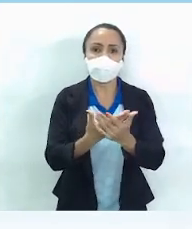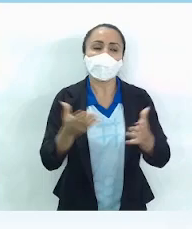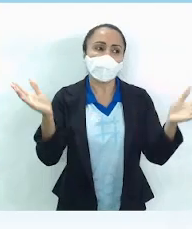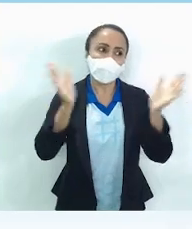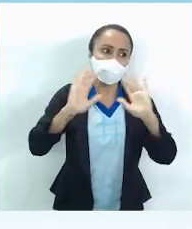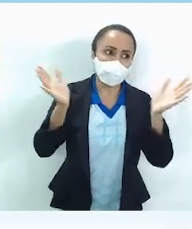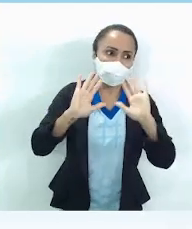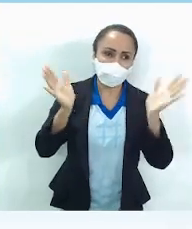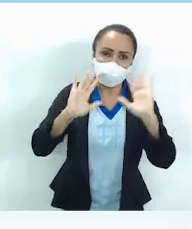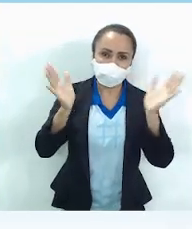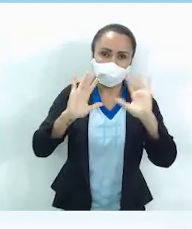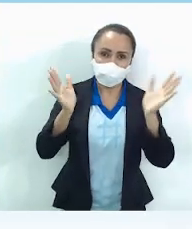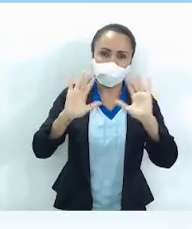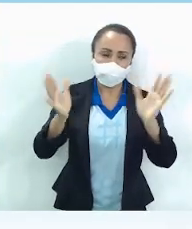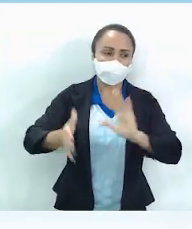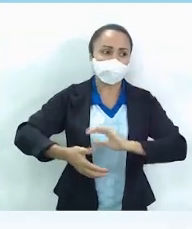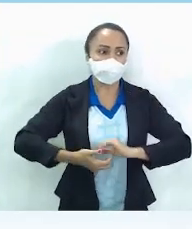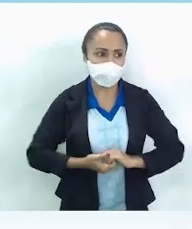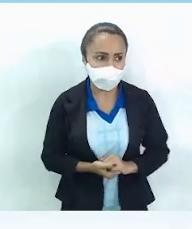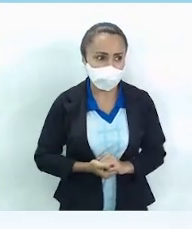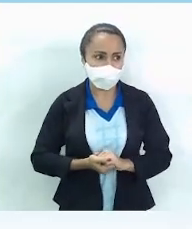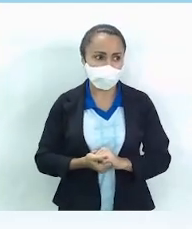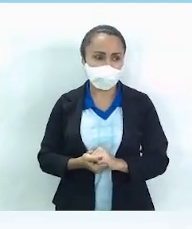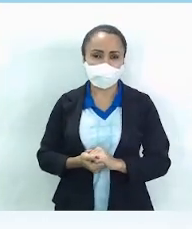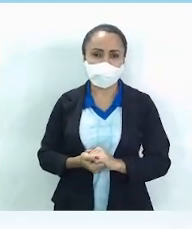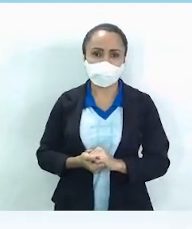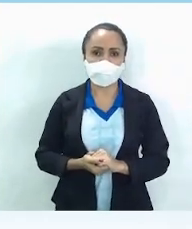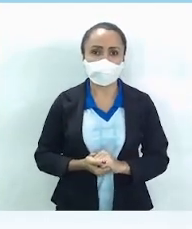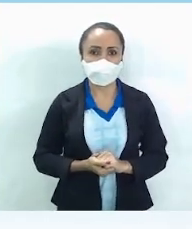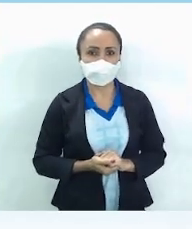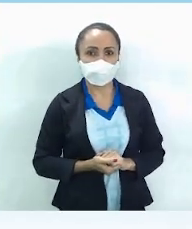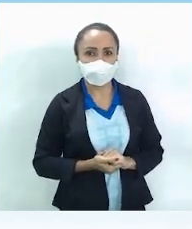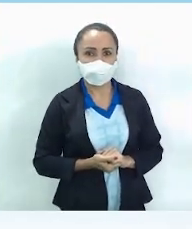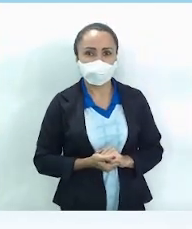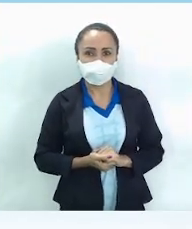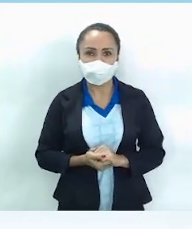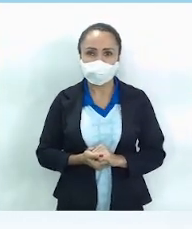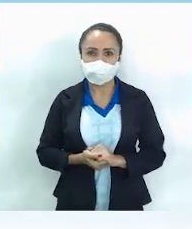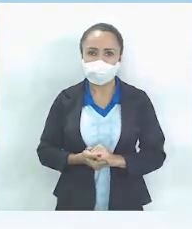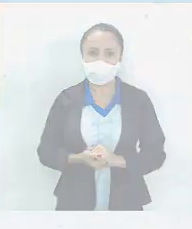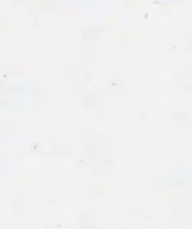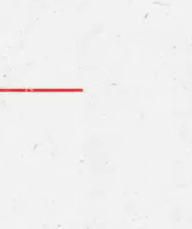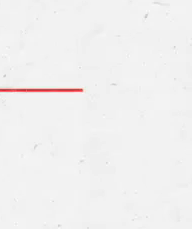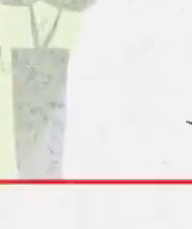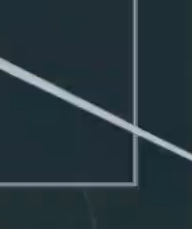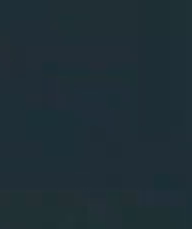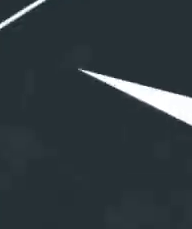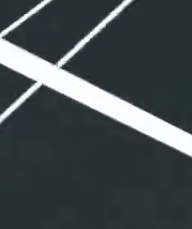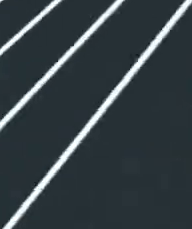Até mais, a gente se vê em breve com mais questões e outros assuntos. Beijão, valeu.